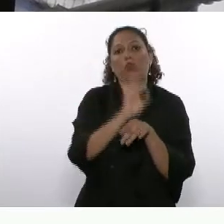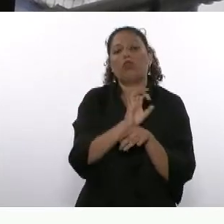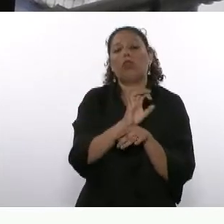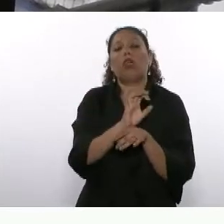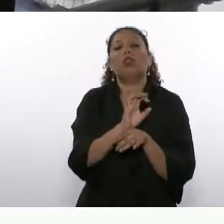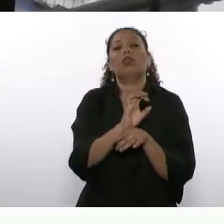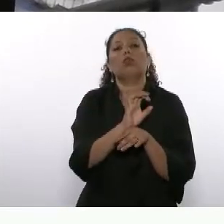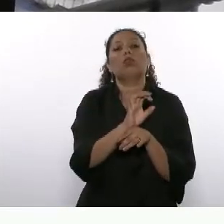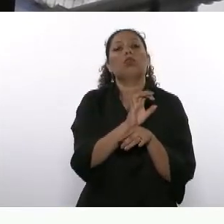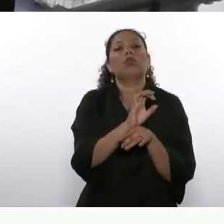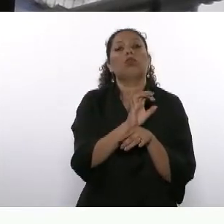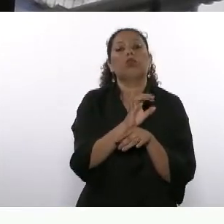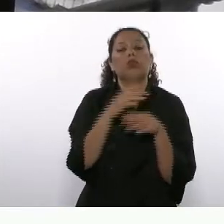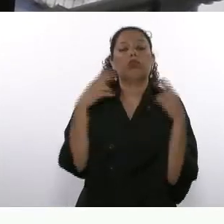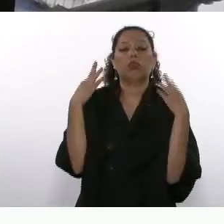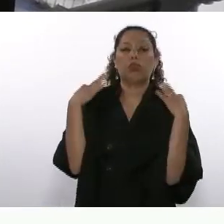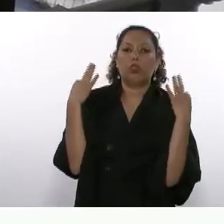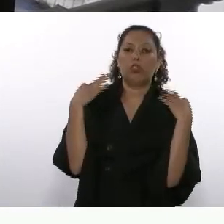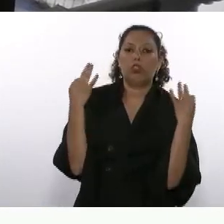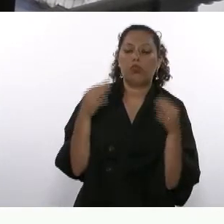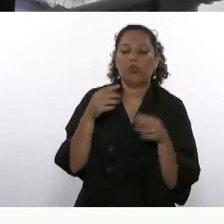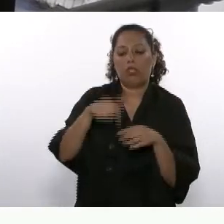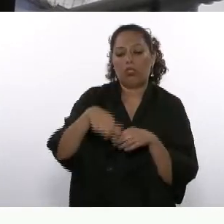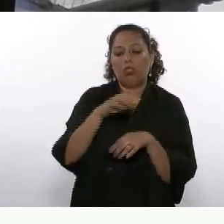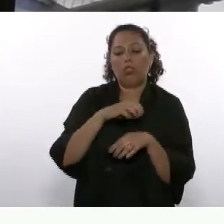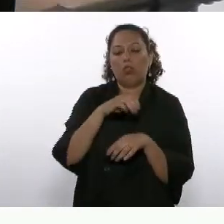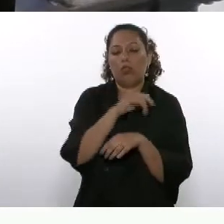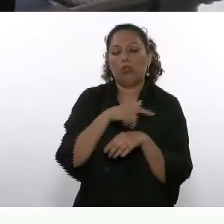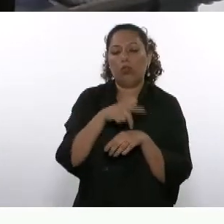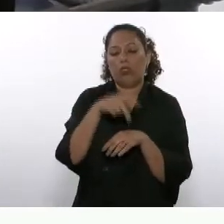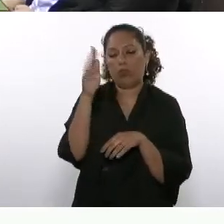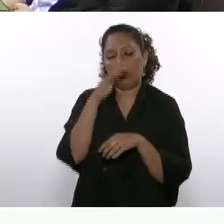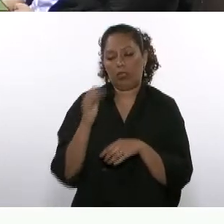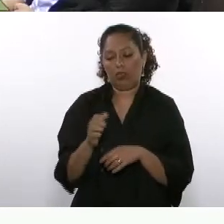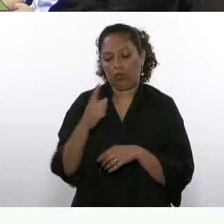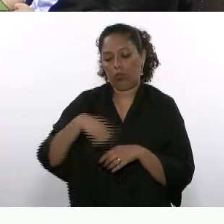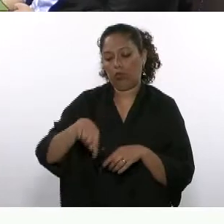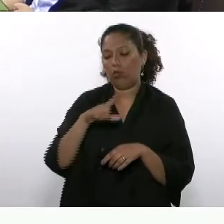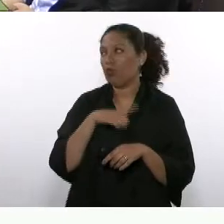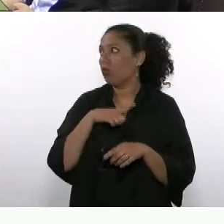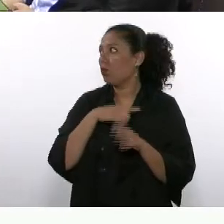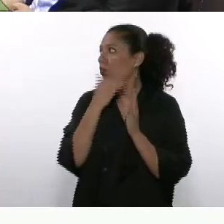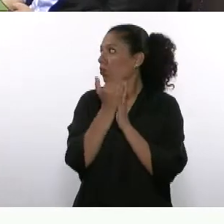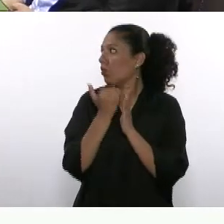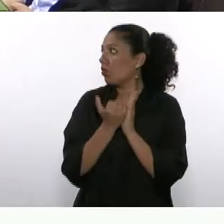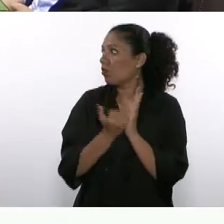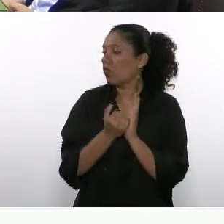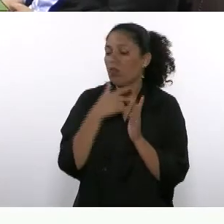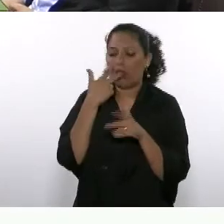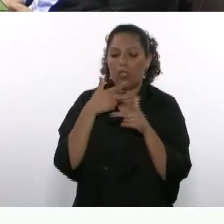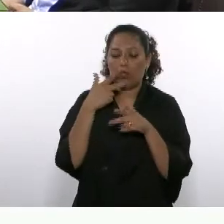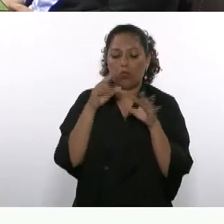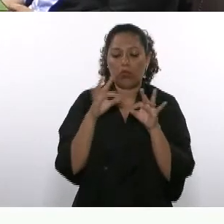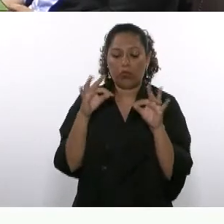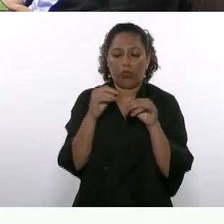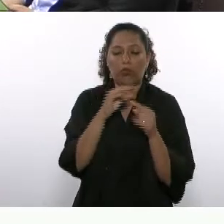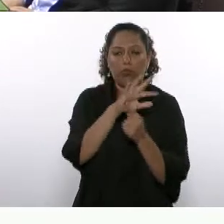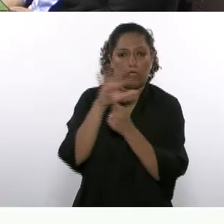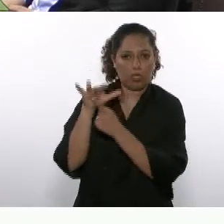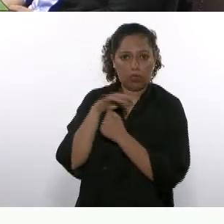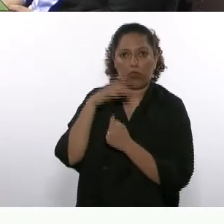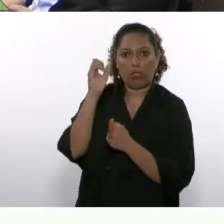de Janeiro. Então, Tem um No planejamento. Brasil, desculpe. Nós temos um planejamento contemplando todas as feiras relevantes